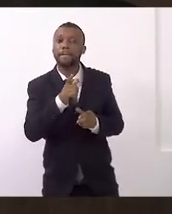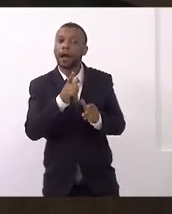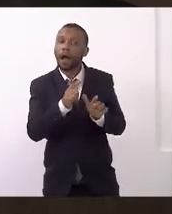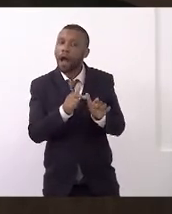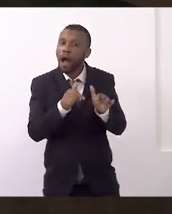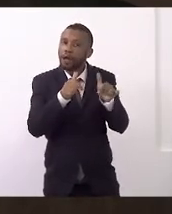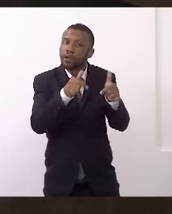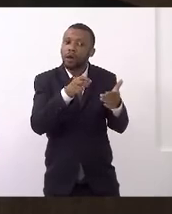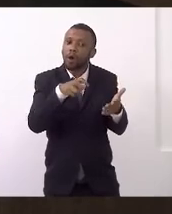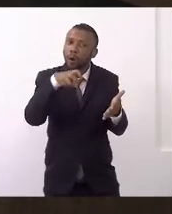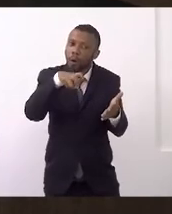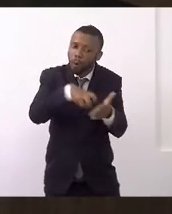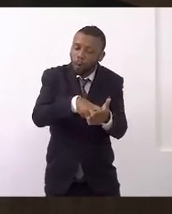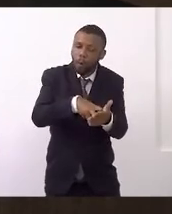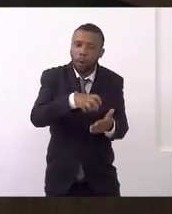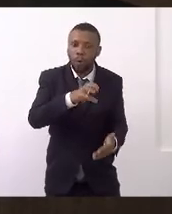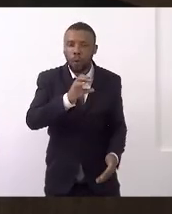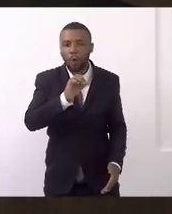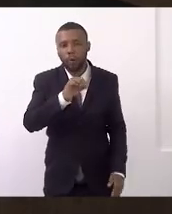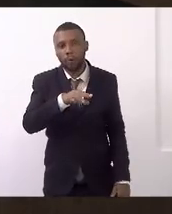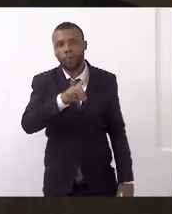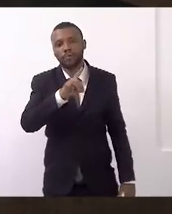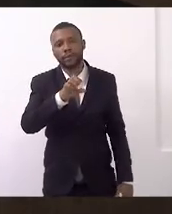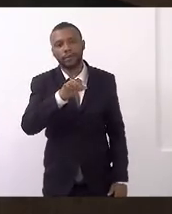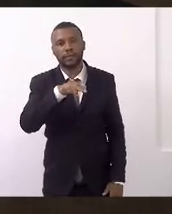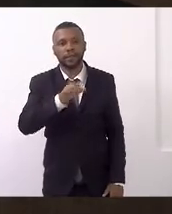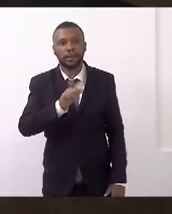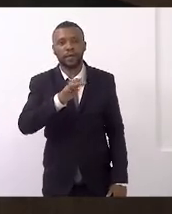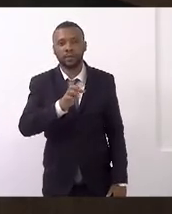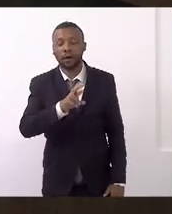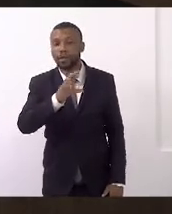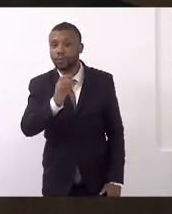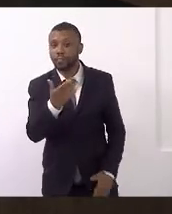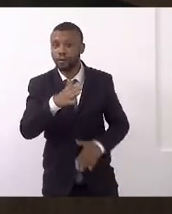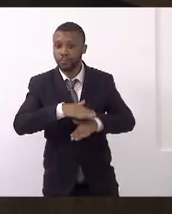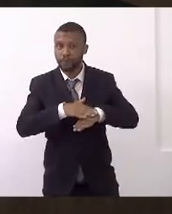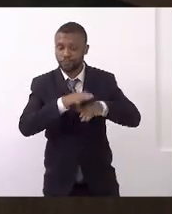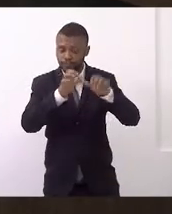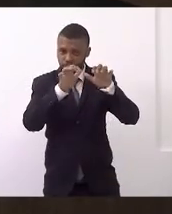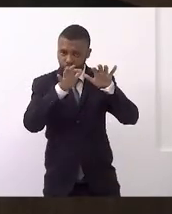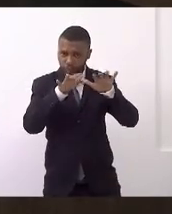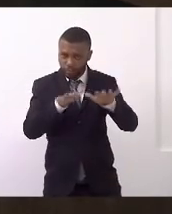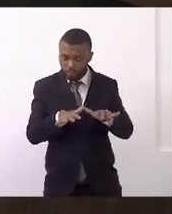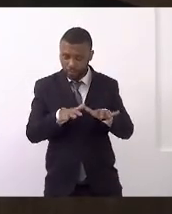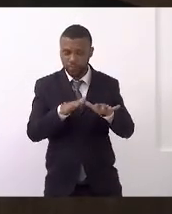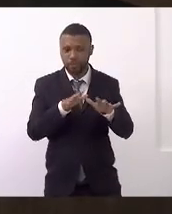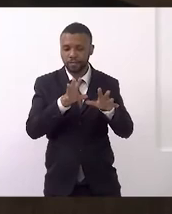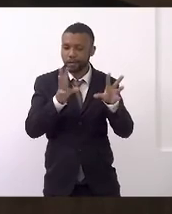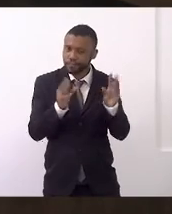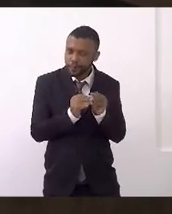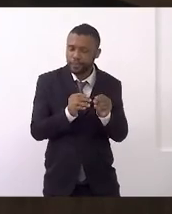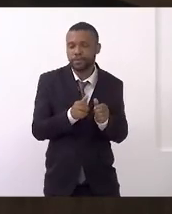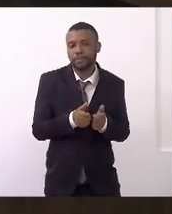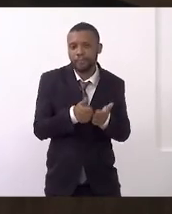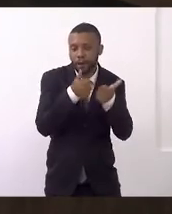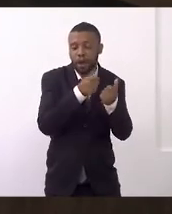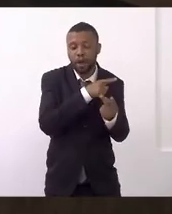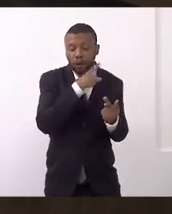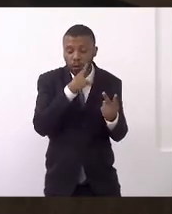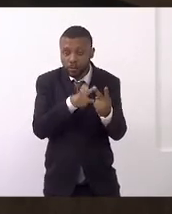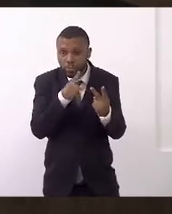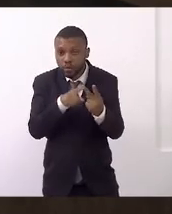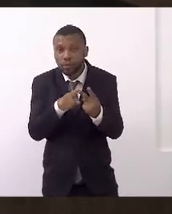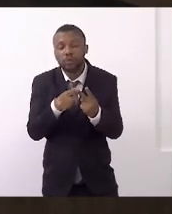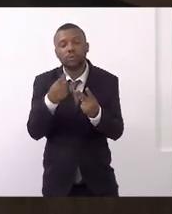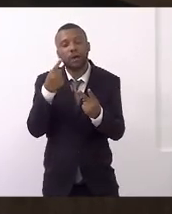procedimento condenatório. Vou fazer essa redação aqui, vou fechar melhor. O segundo, para colocar